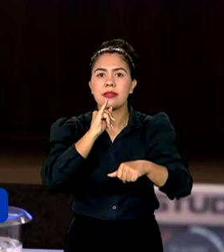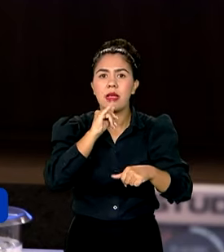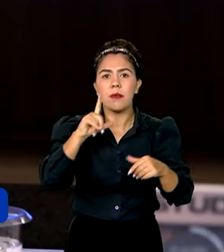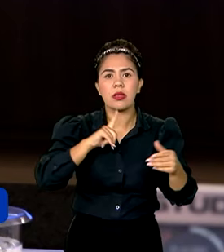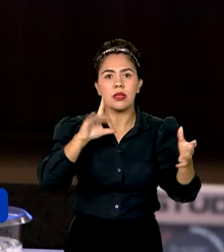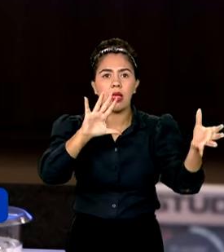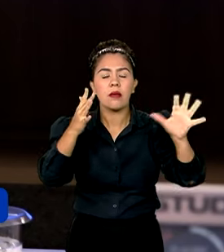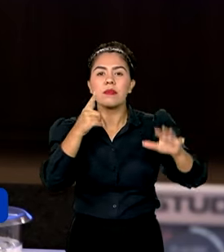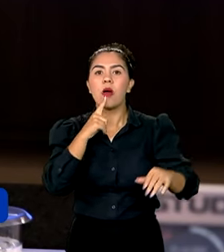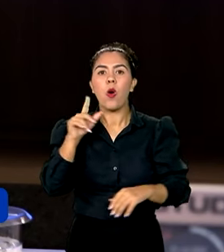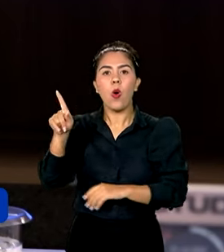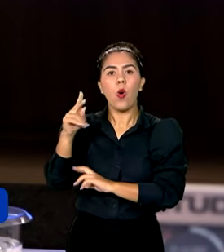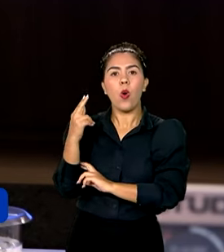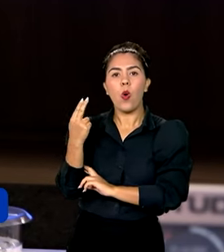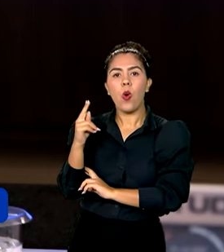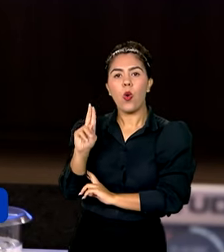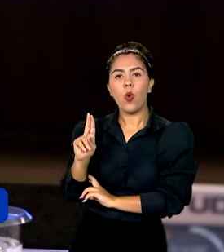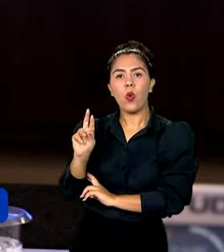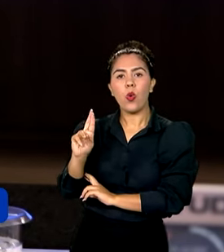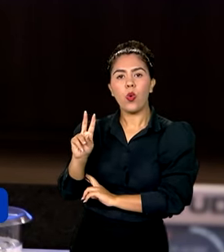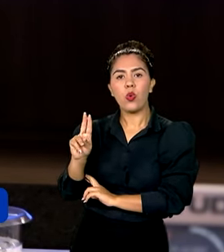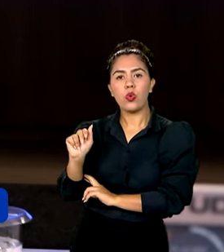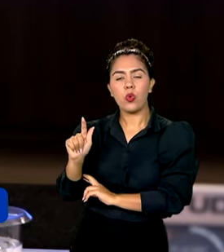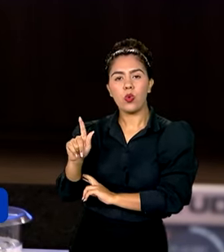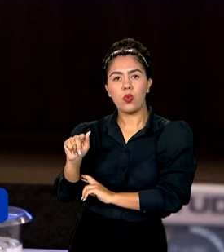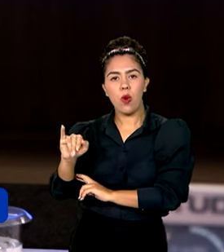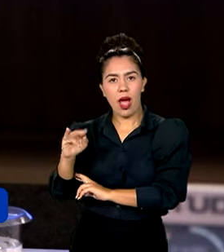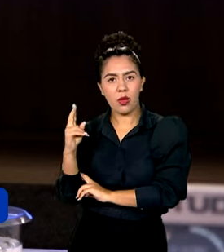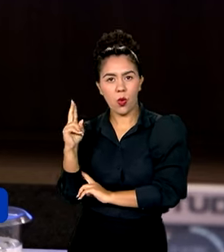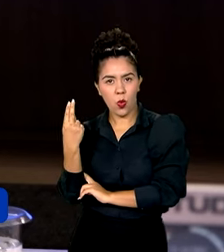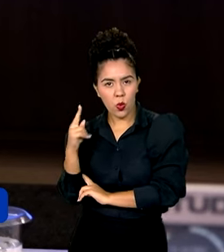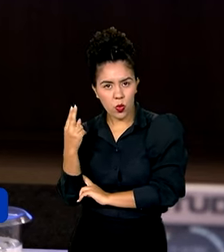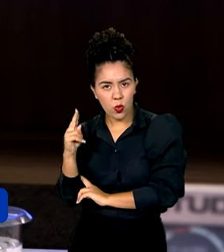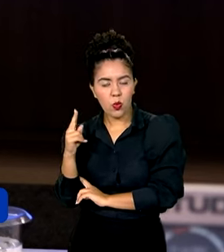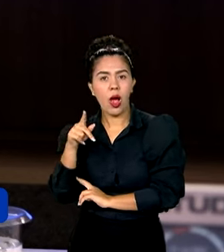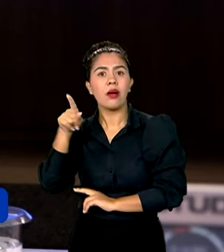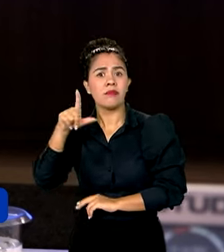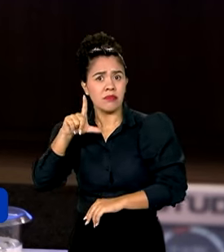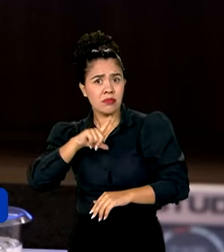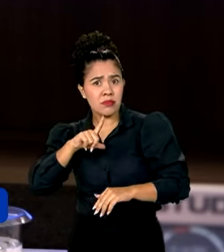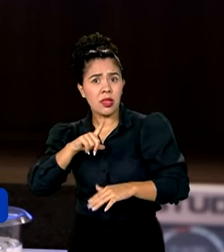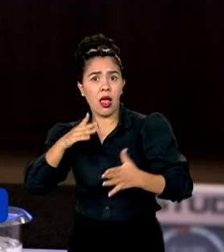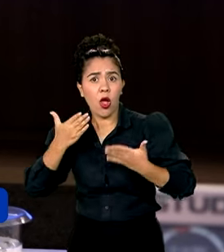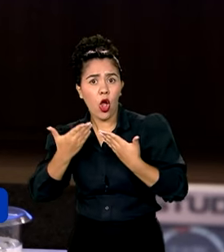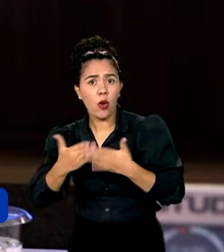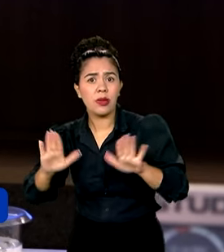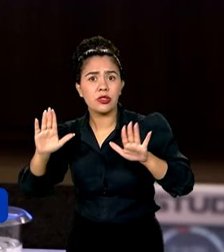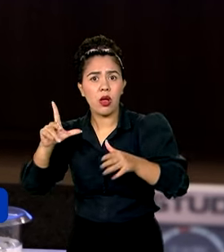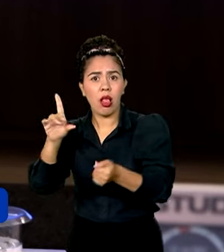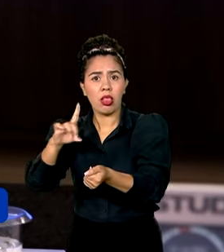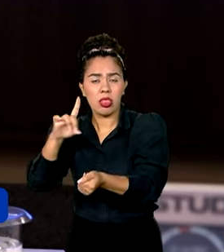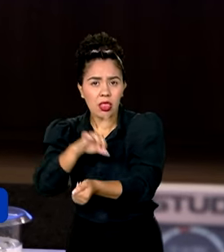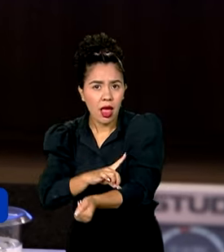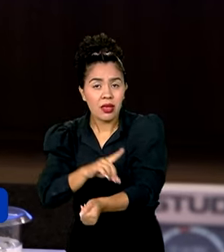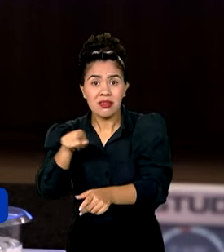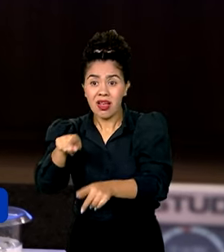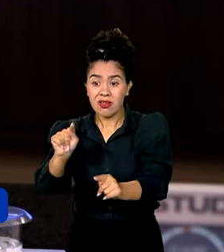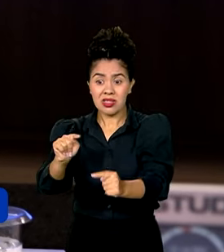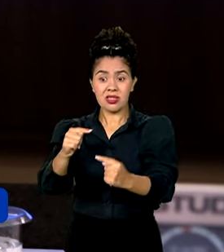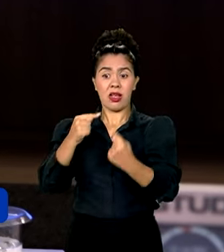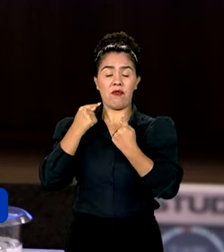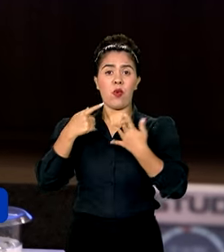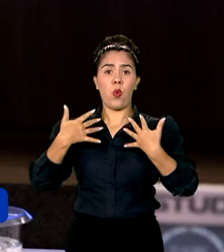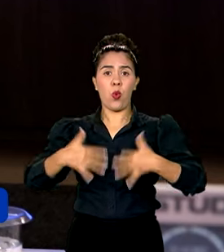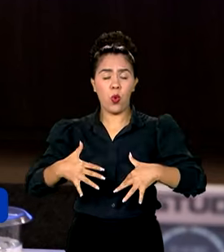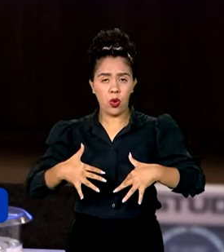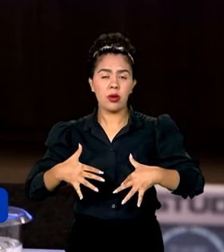do Uruguai que acompanhei de perto junto com a ministra da Saúde passou a Ted então é um grande desafio Então esse é um primeiro ponto